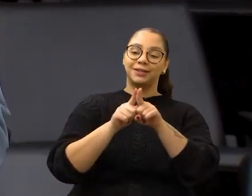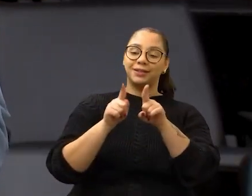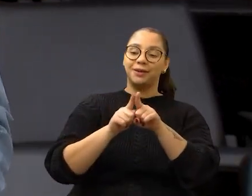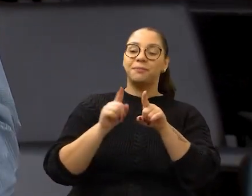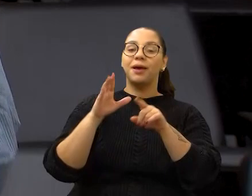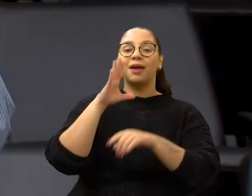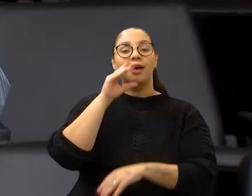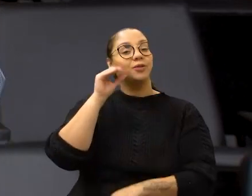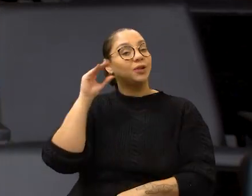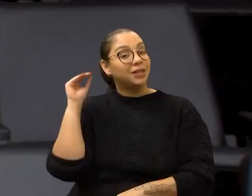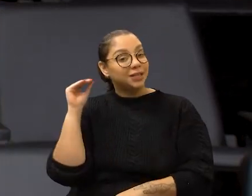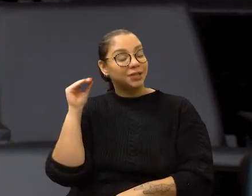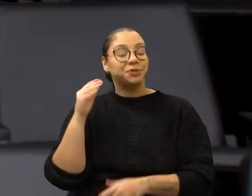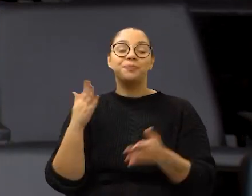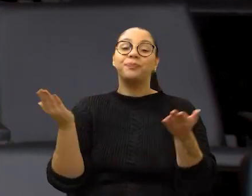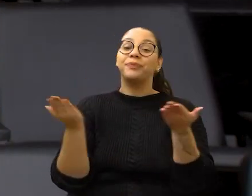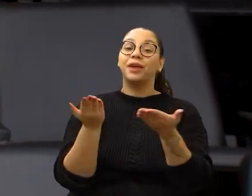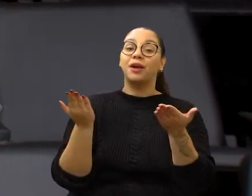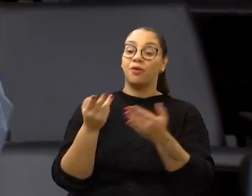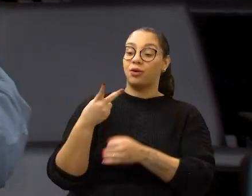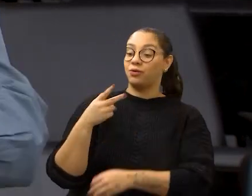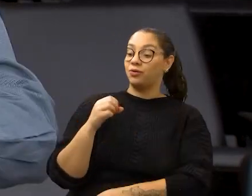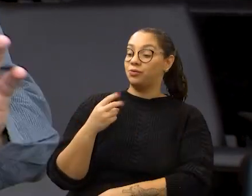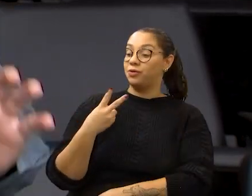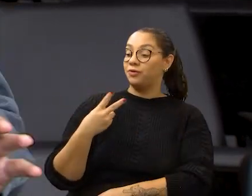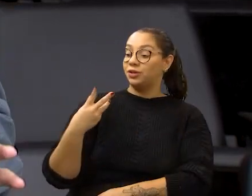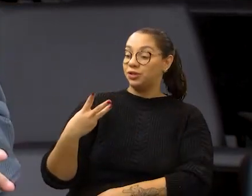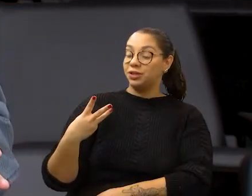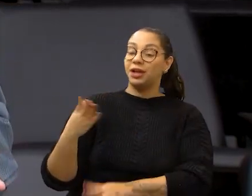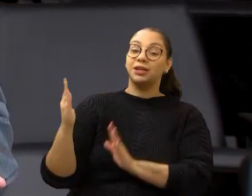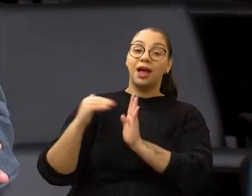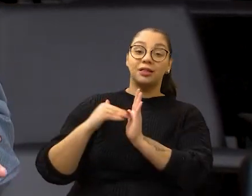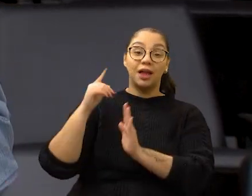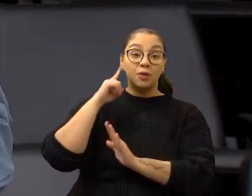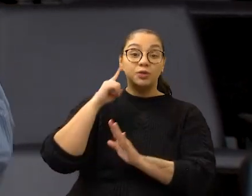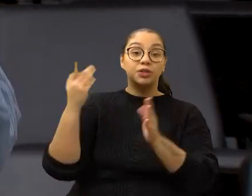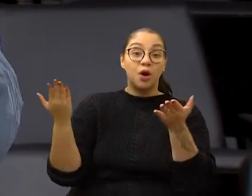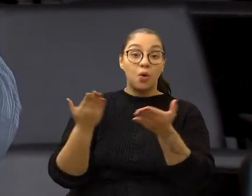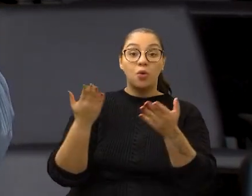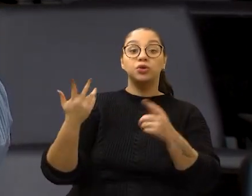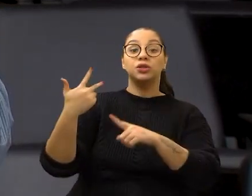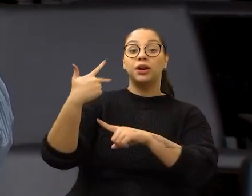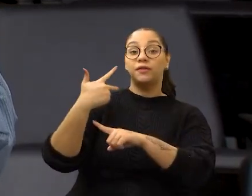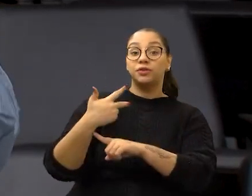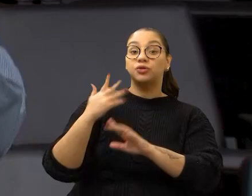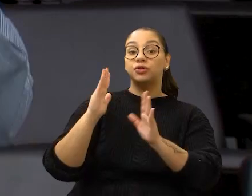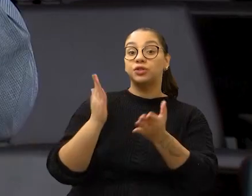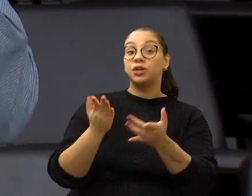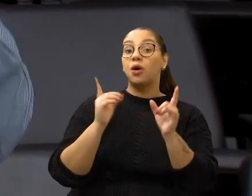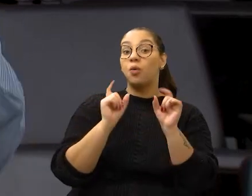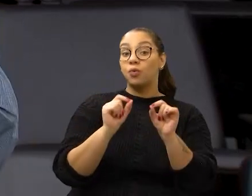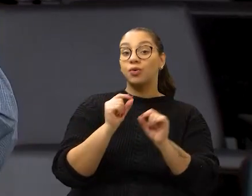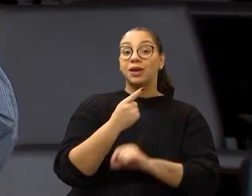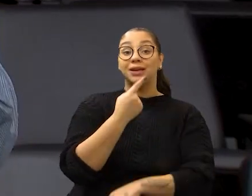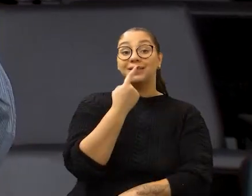os adolescentes. E agora em 2023, até o dia desta gravação, ela já fez